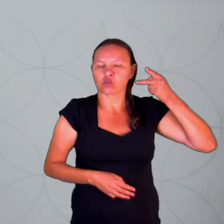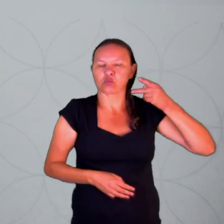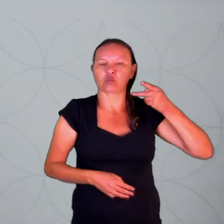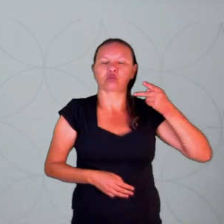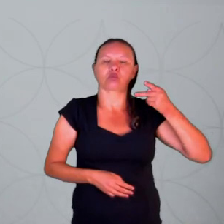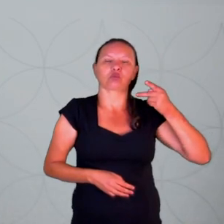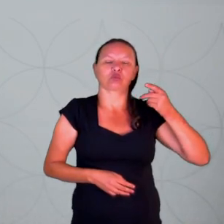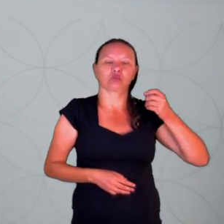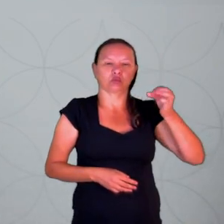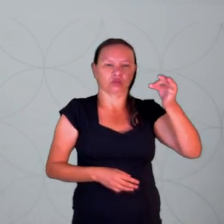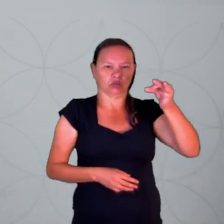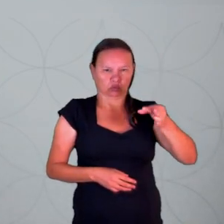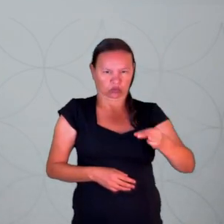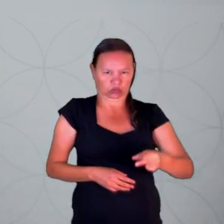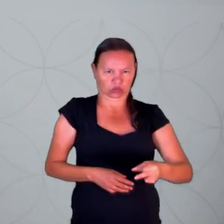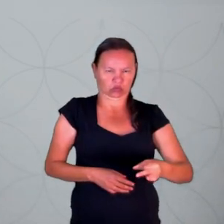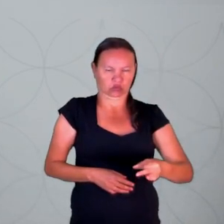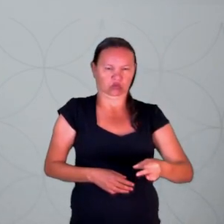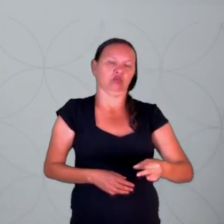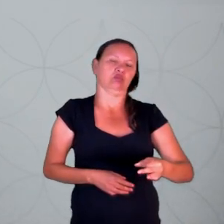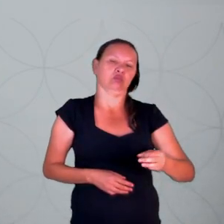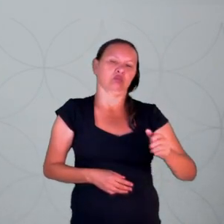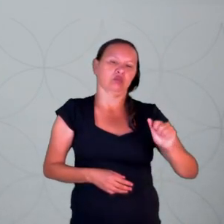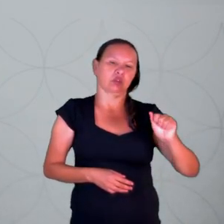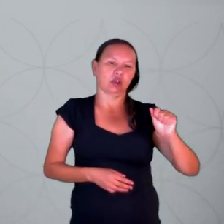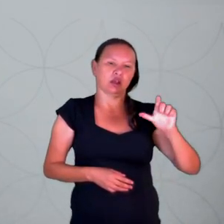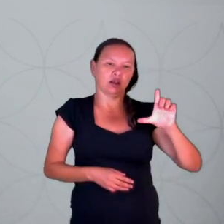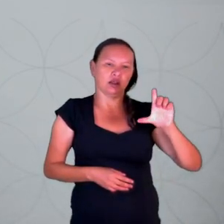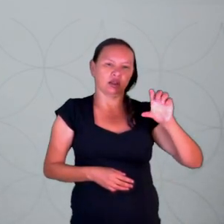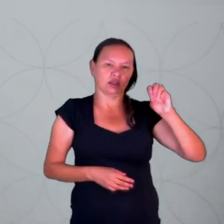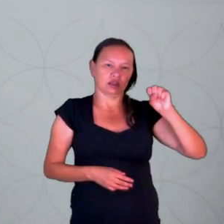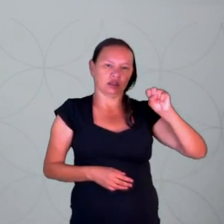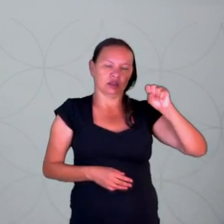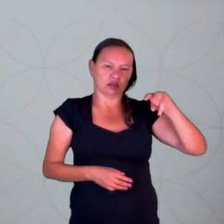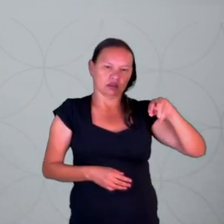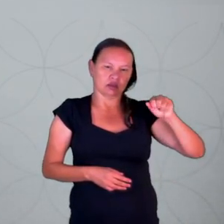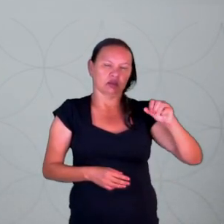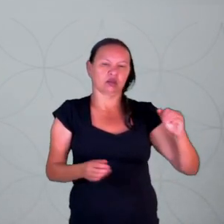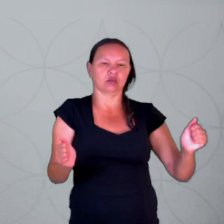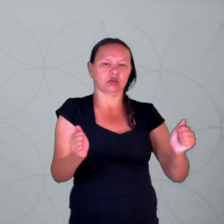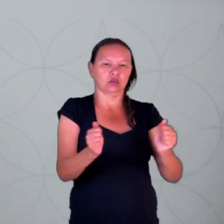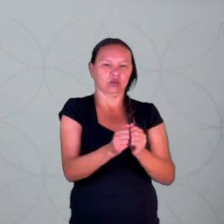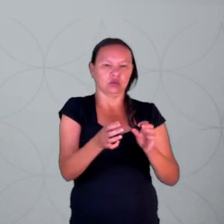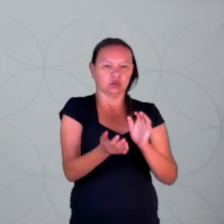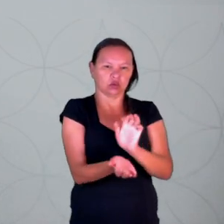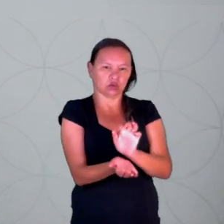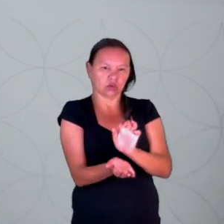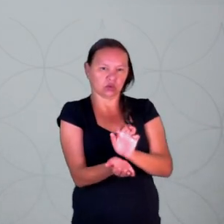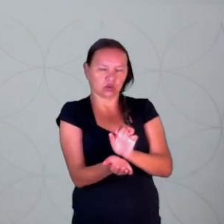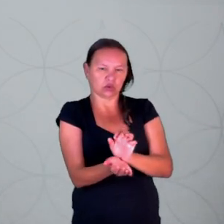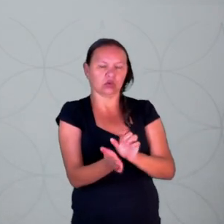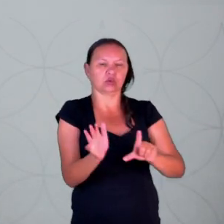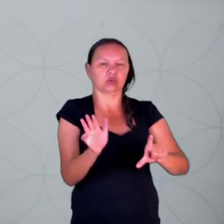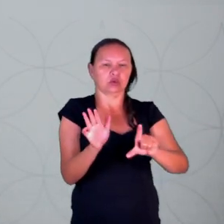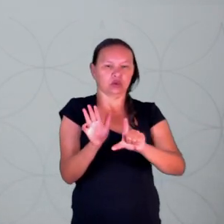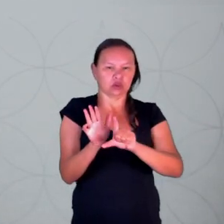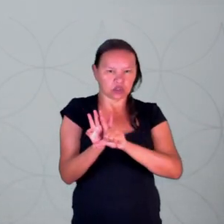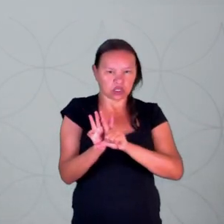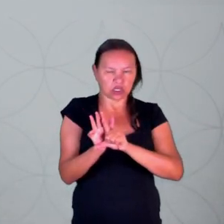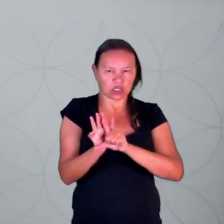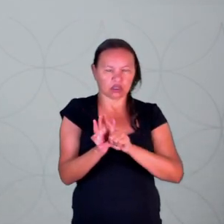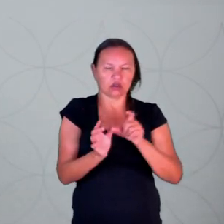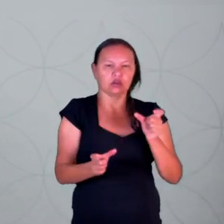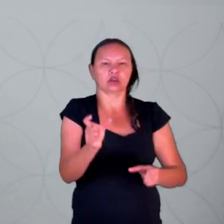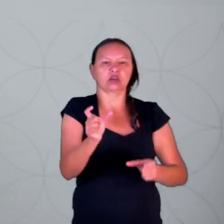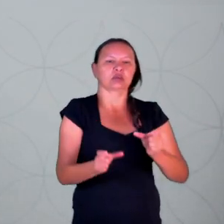Estado de Alagoas e coordenadora do grupo de trabalho de segurança alimentar e defesa dos direitos da população em situação de rua